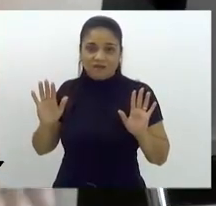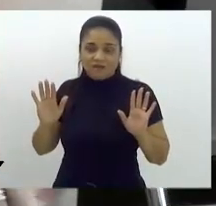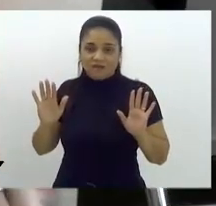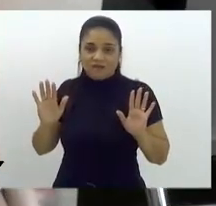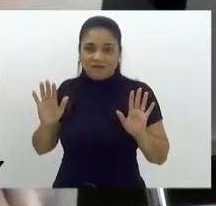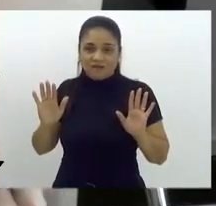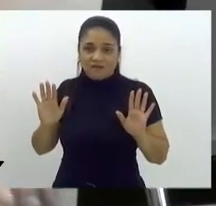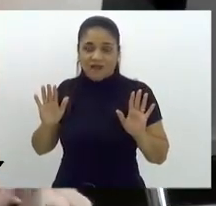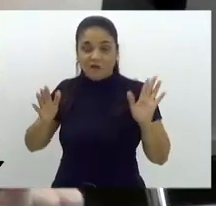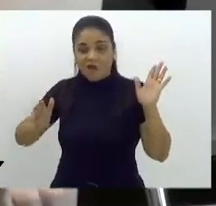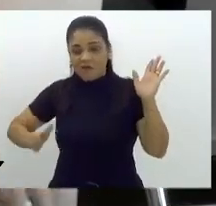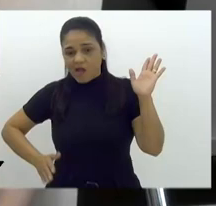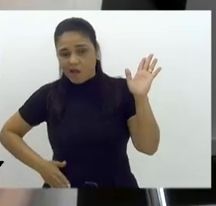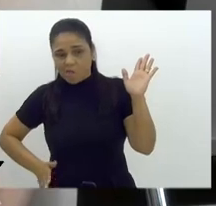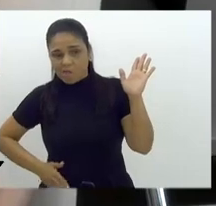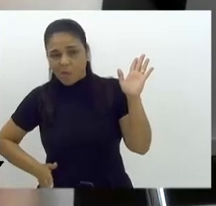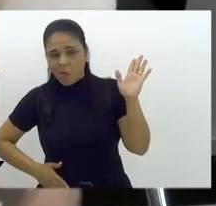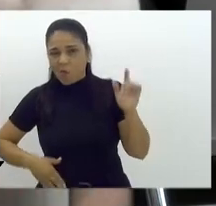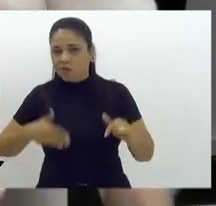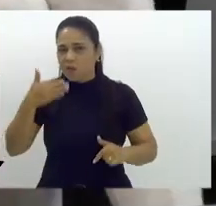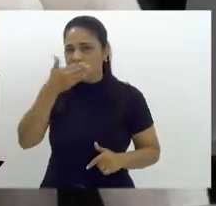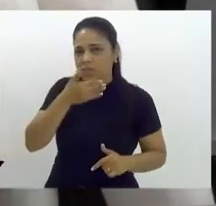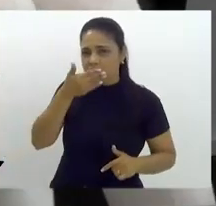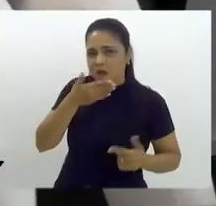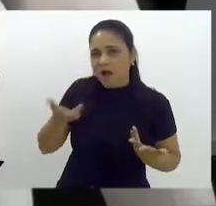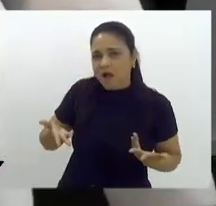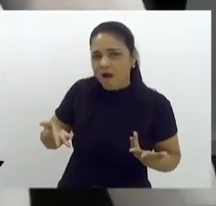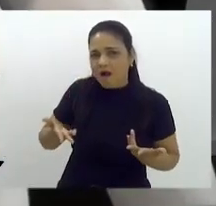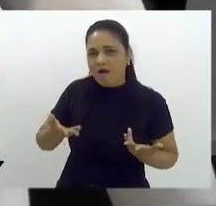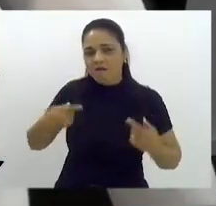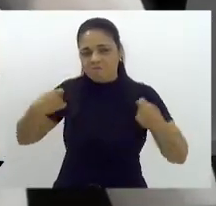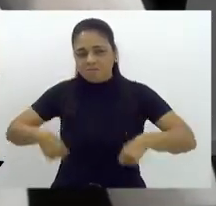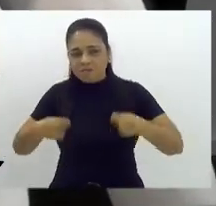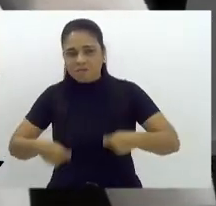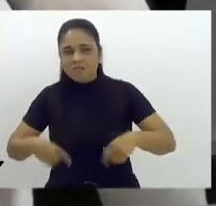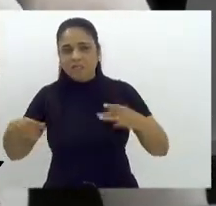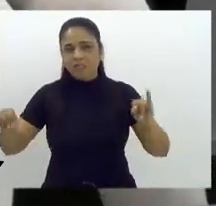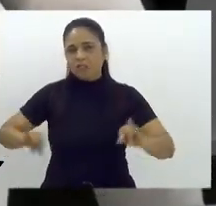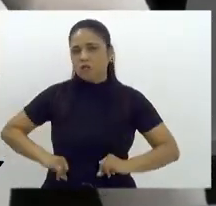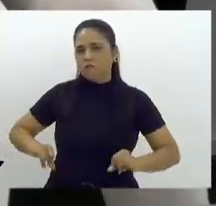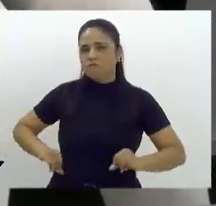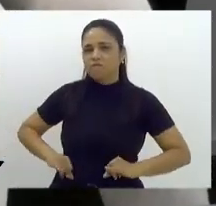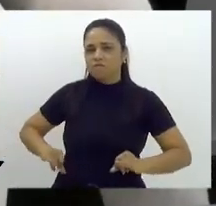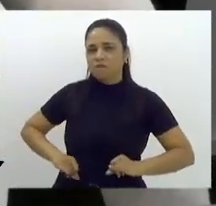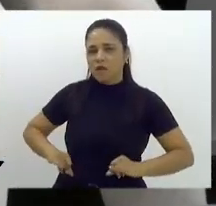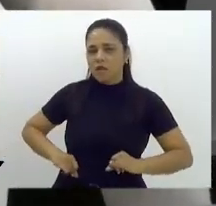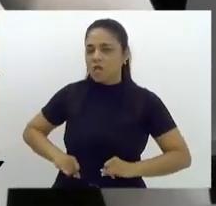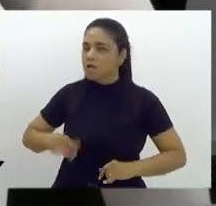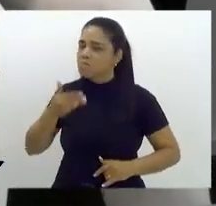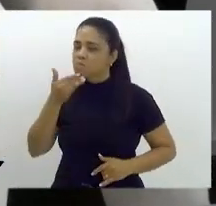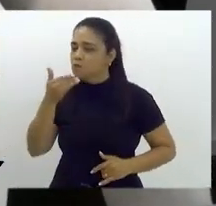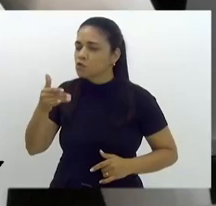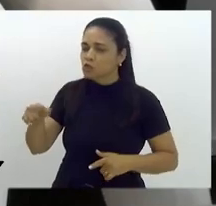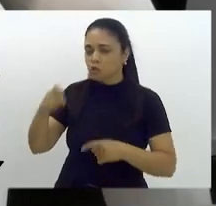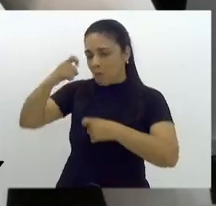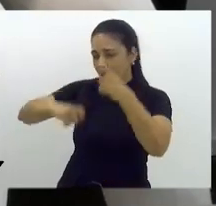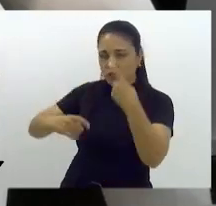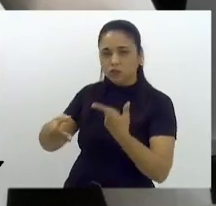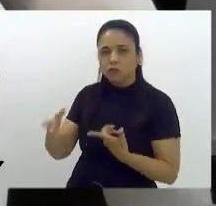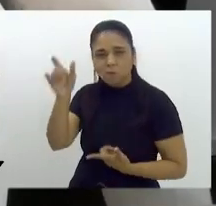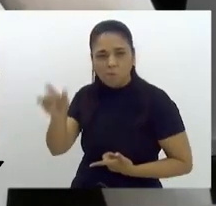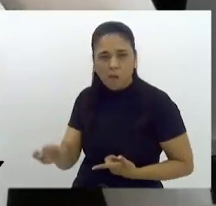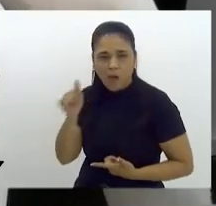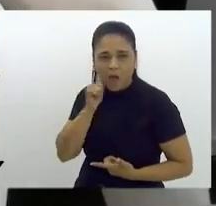consequência vamos vagabunda merece merece sofrer isso ou aquilo está pedindo para ser estuprada